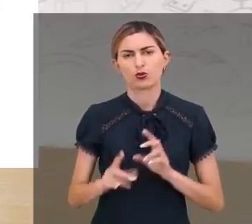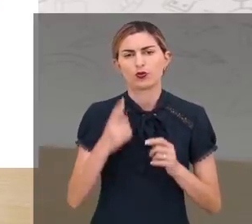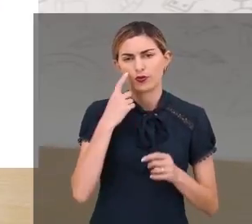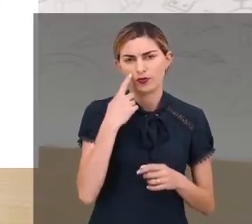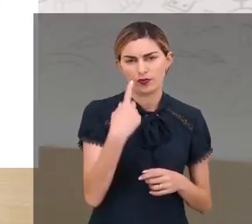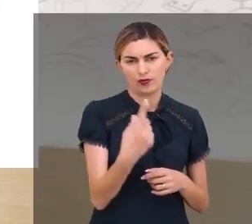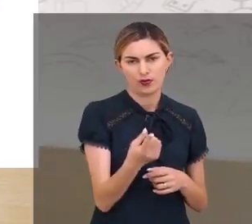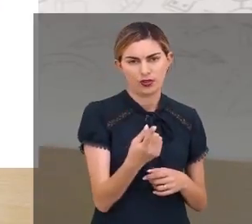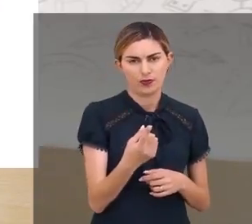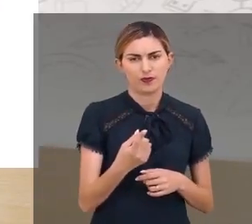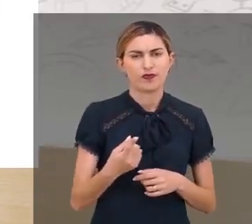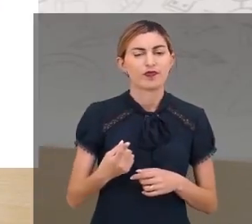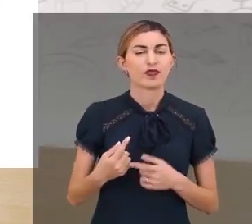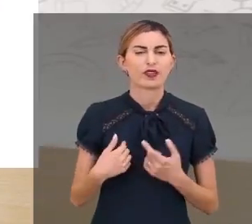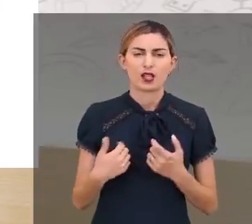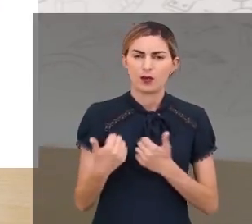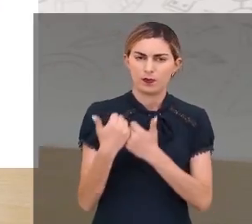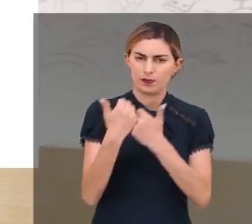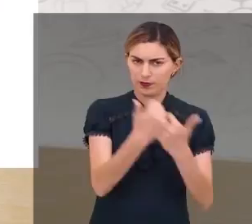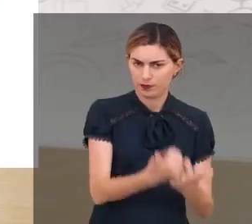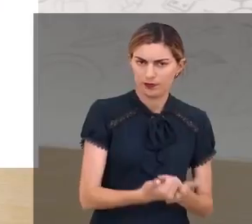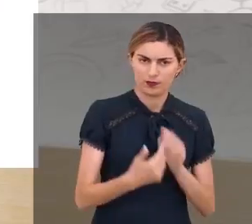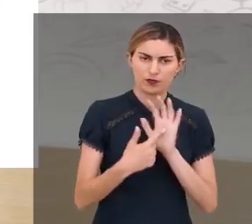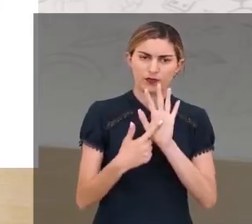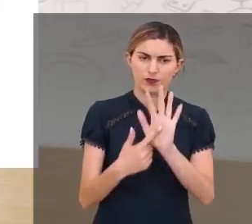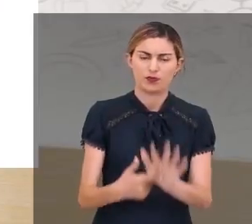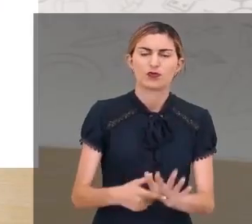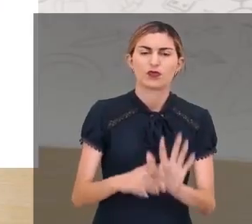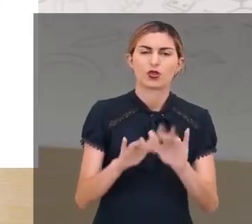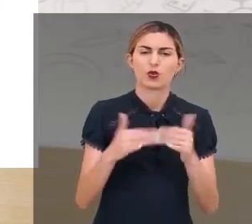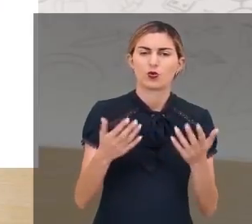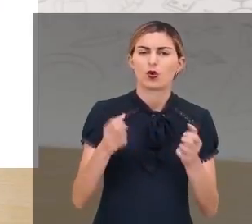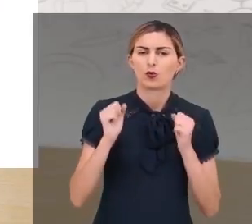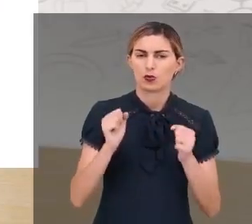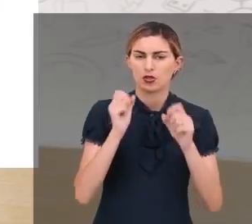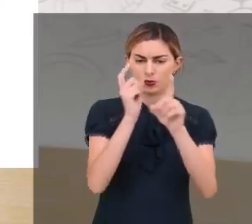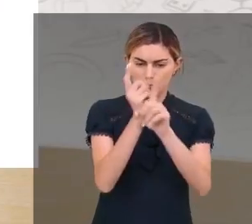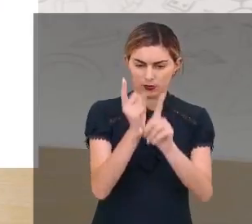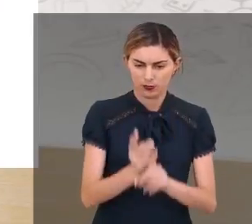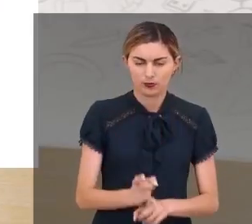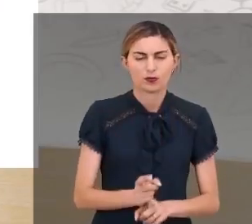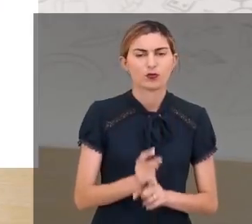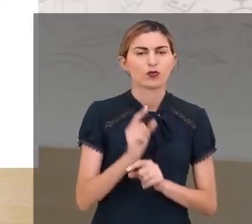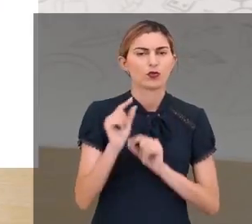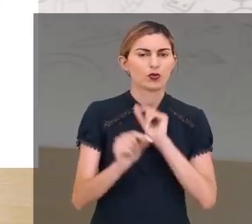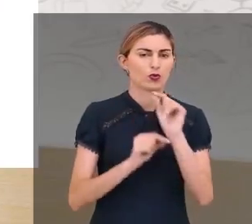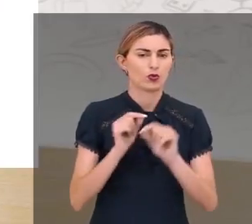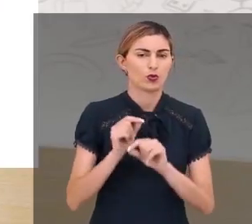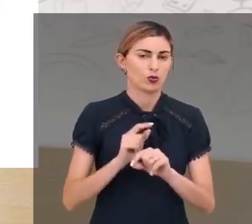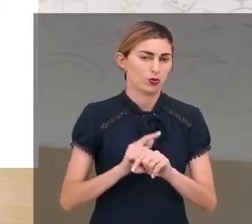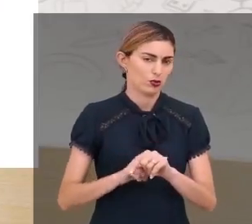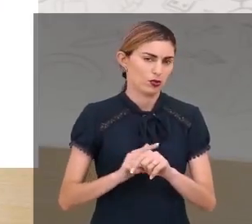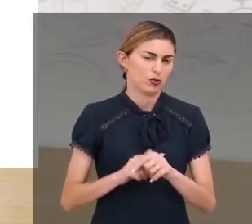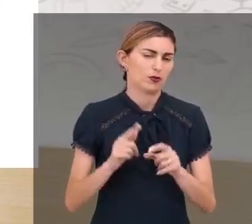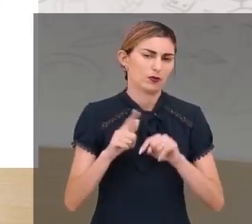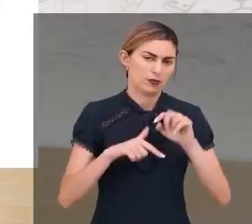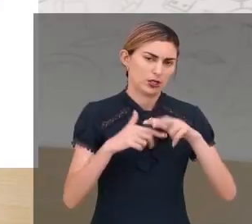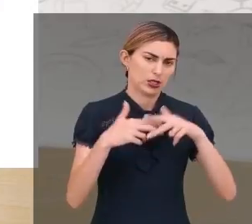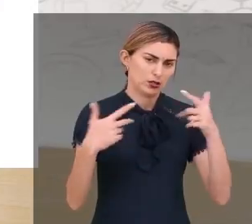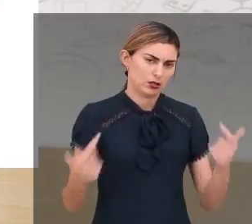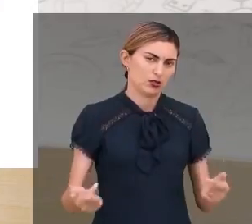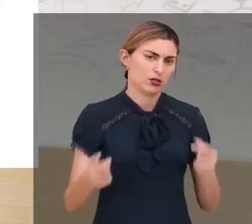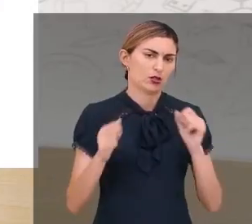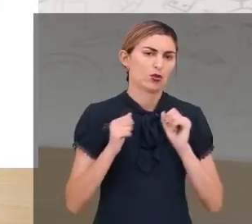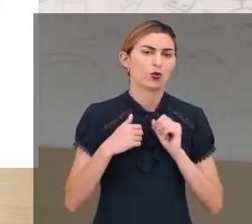Ao lado, na pirâmide, há também uma representação pela qual podemos identificar que 80%